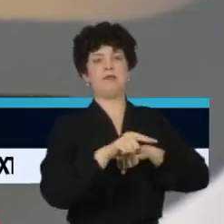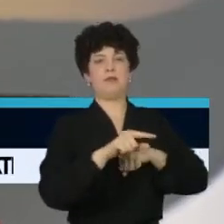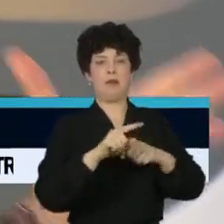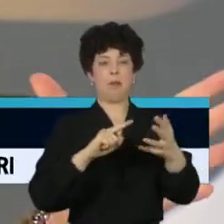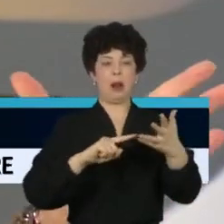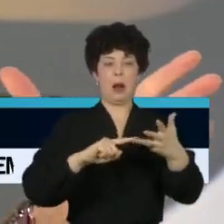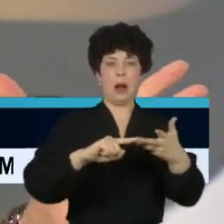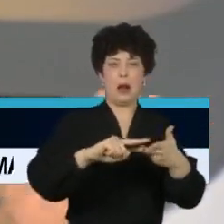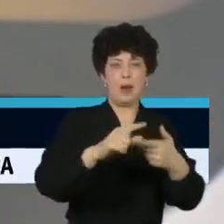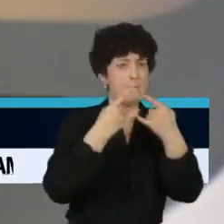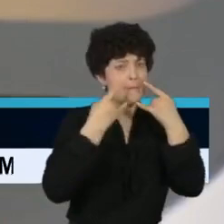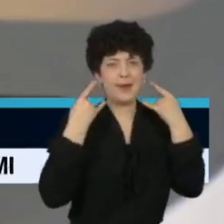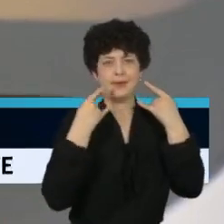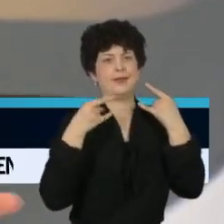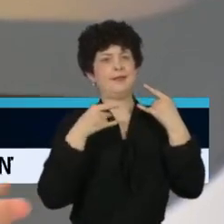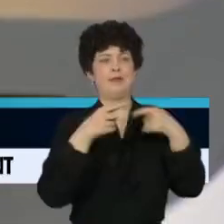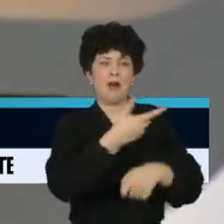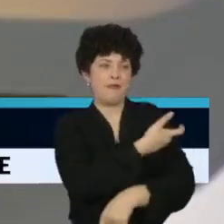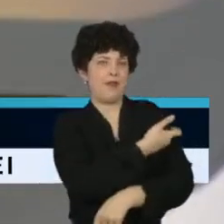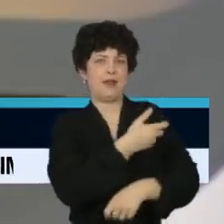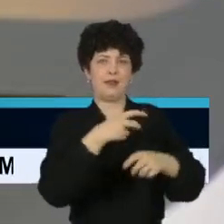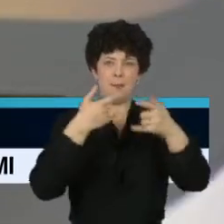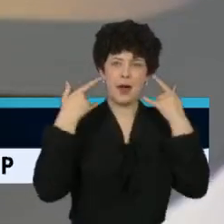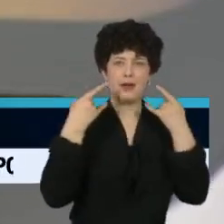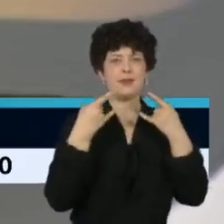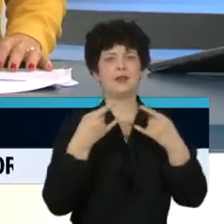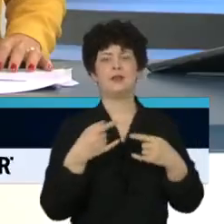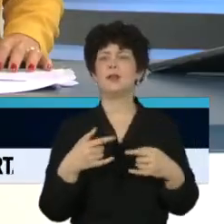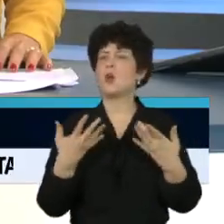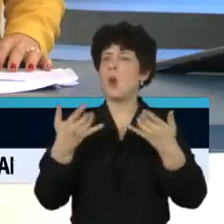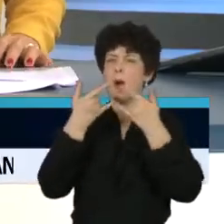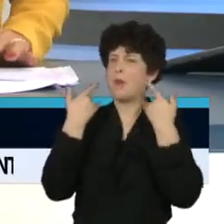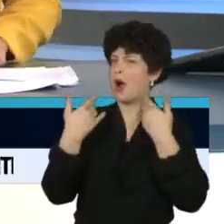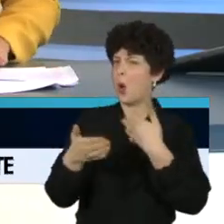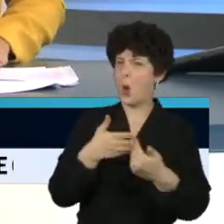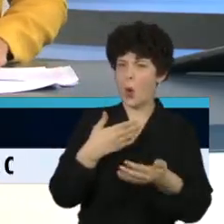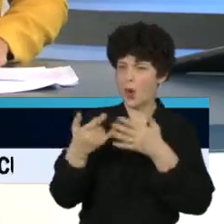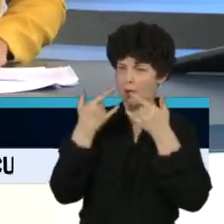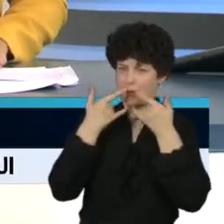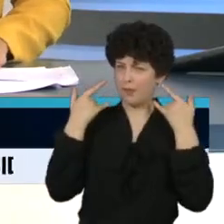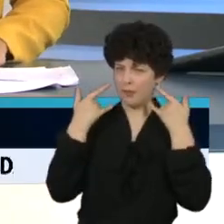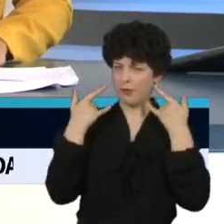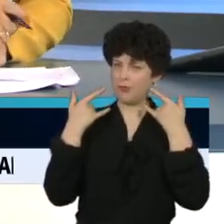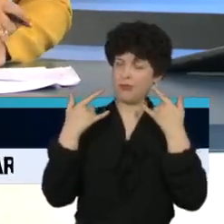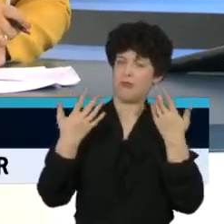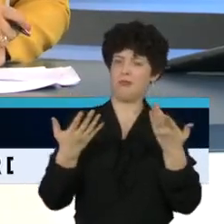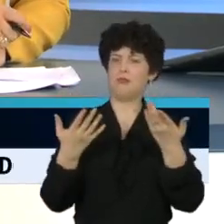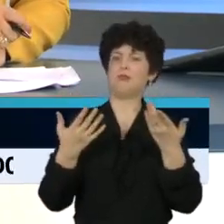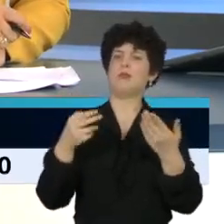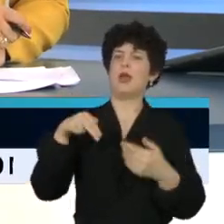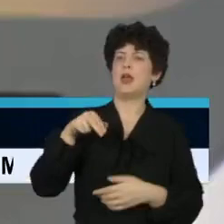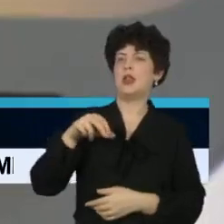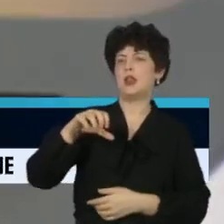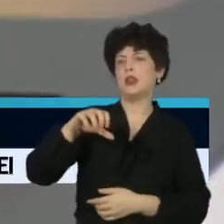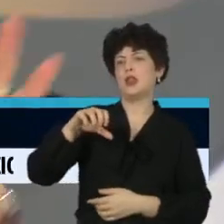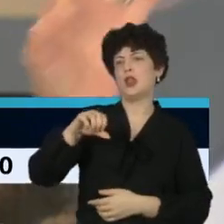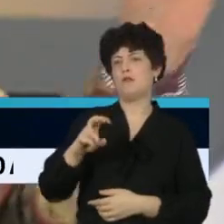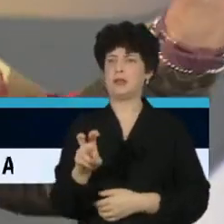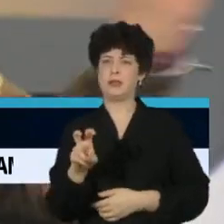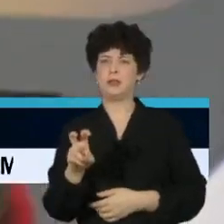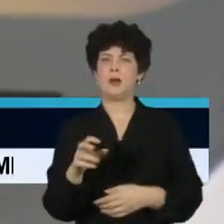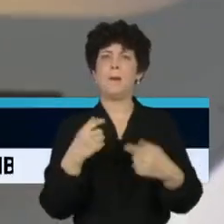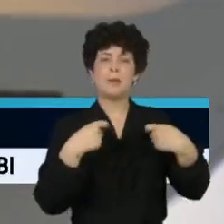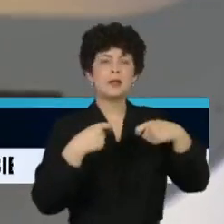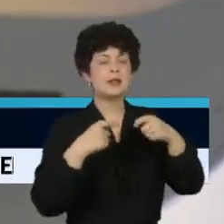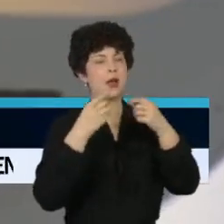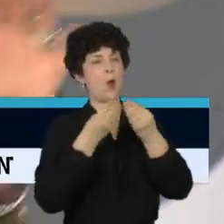isso, máscara. Vacinação e máscara. E qual máscara? Qualquer uma eficiente ou é a tal da N95? Não, a máscara tem que